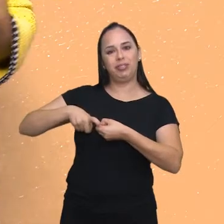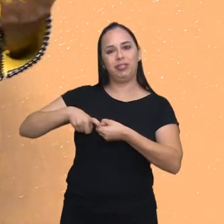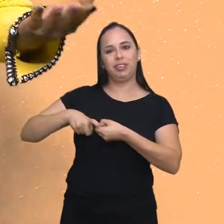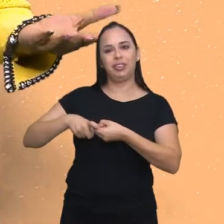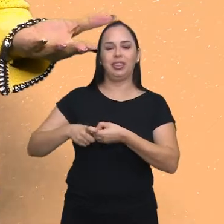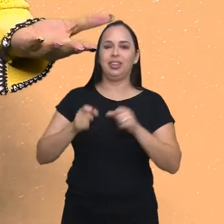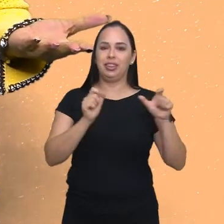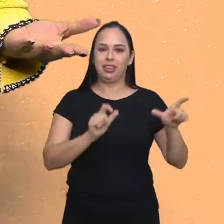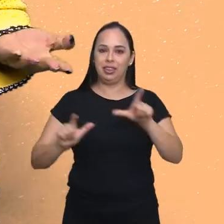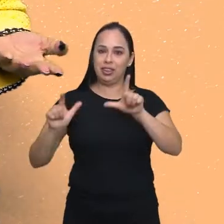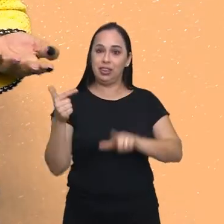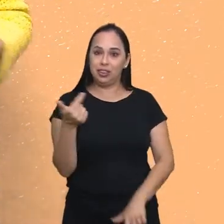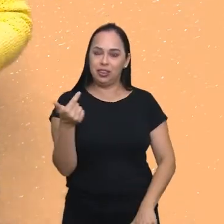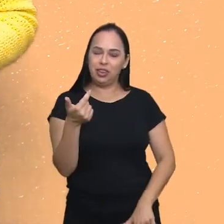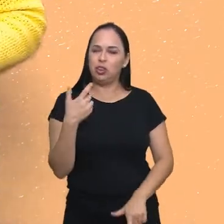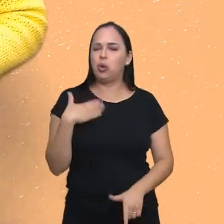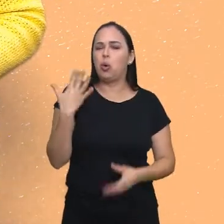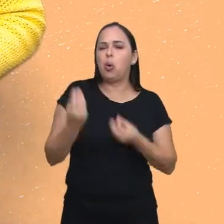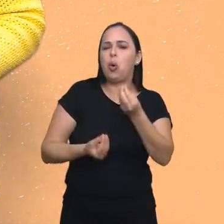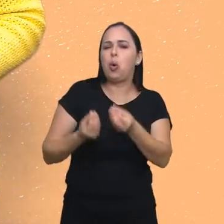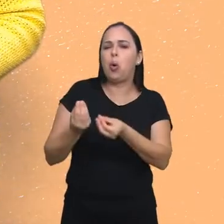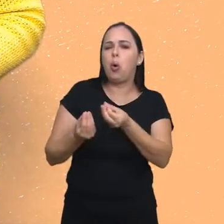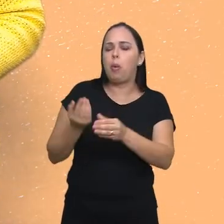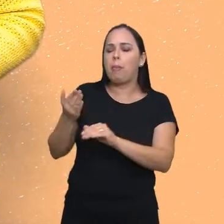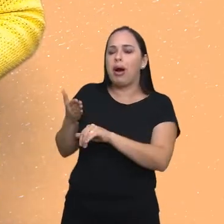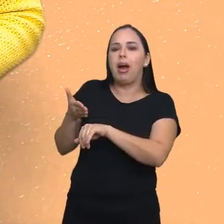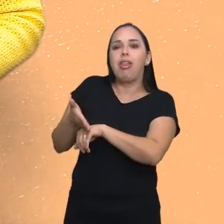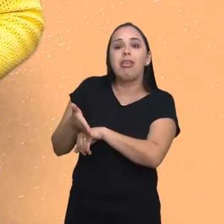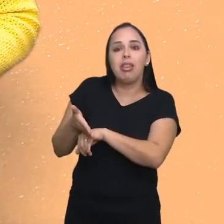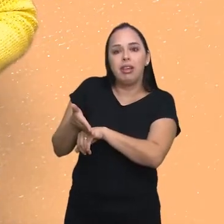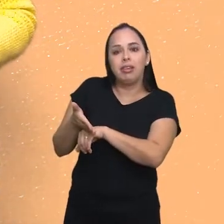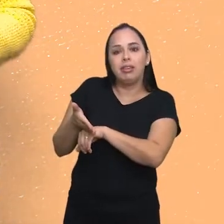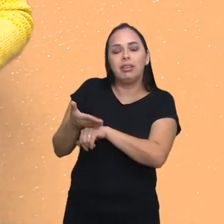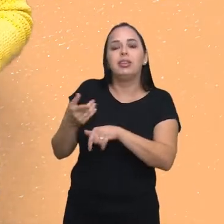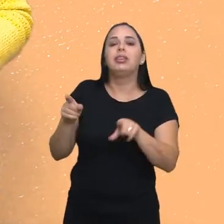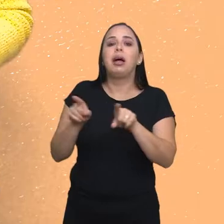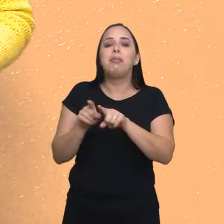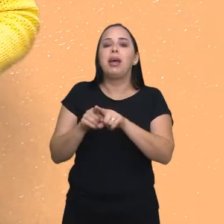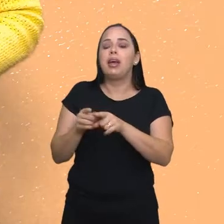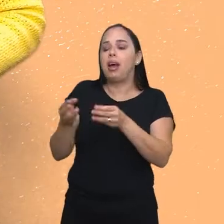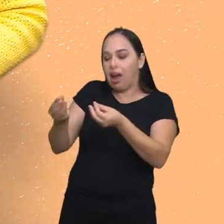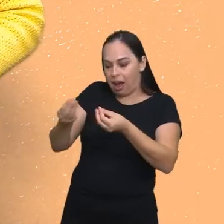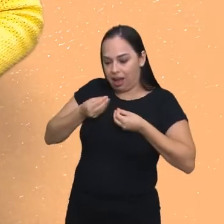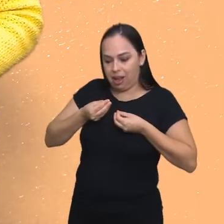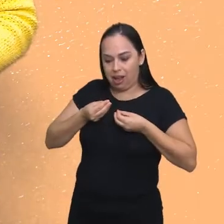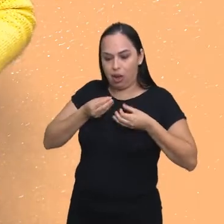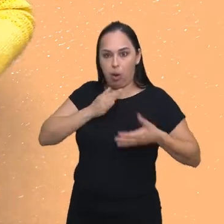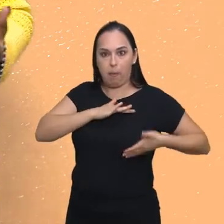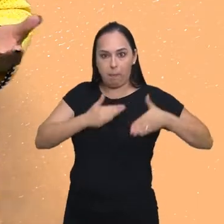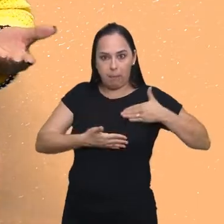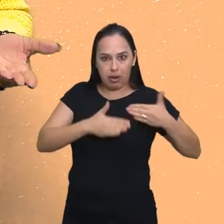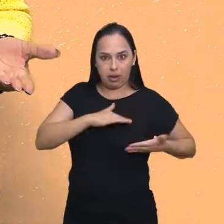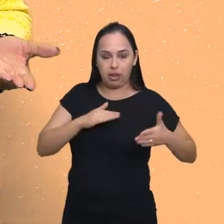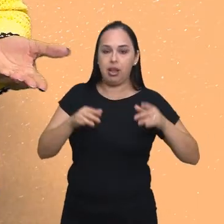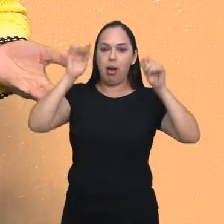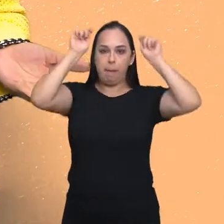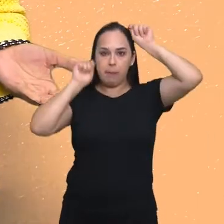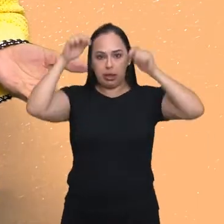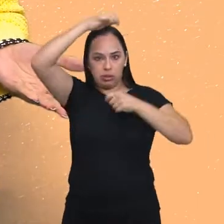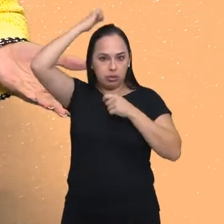E o Com a Palavra está de volta. Neste bloco, vamos saber como a paciente pode ter acesso às atividades do grupo e receber